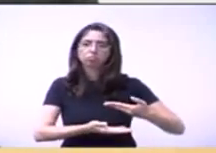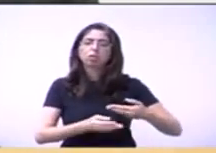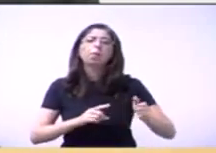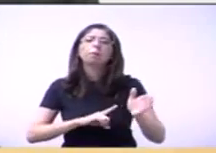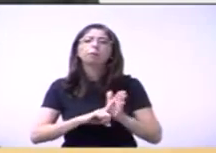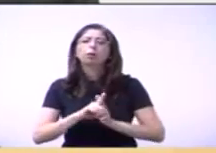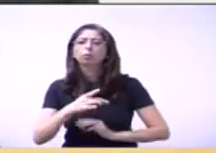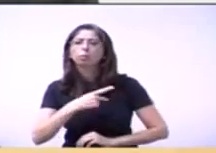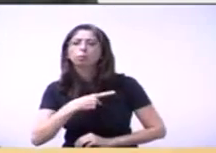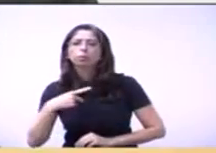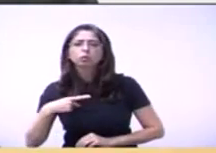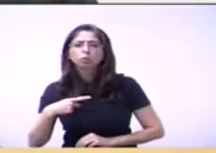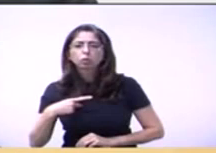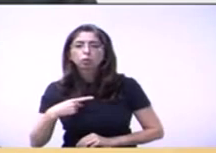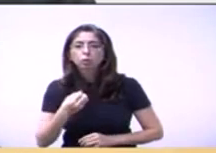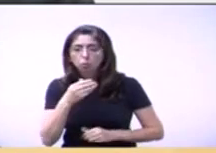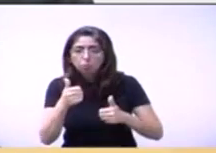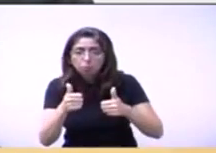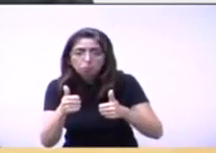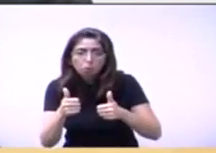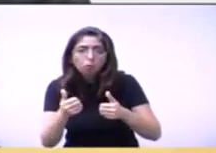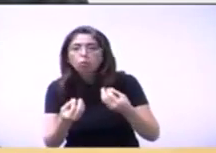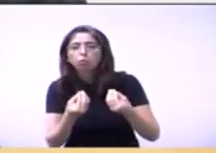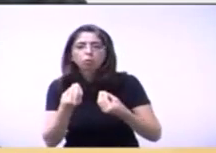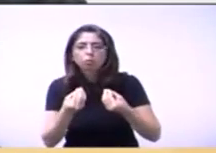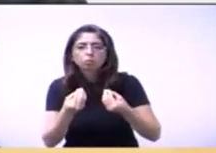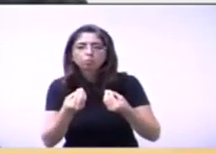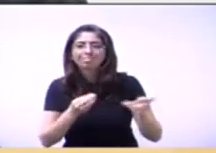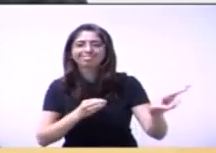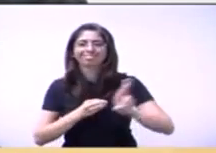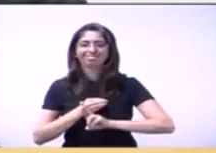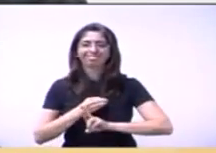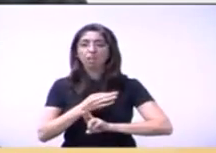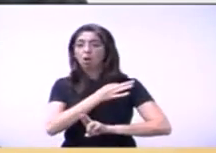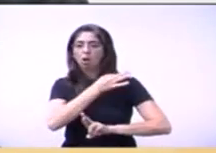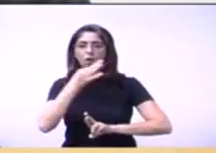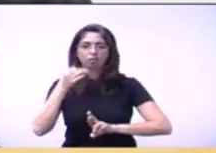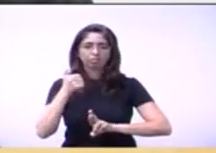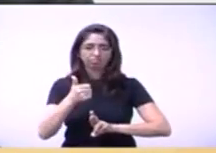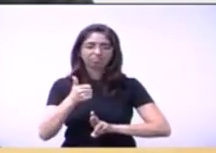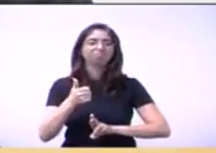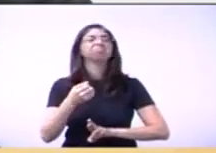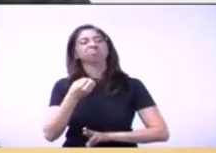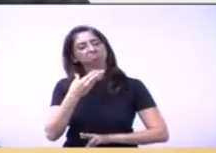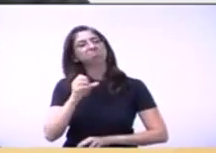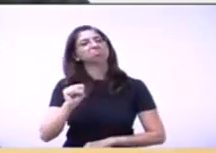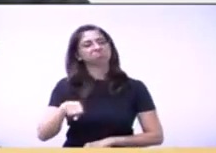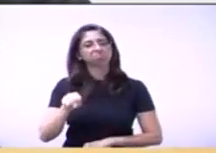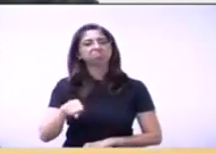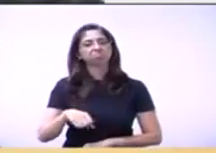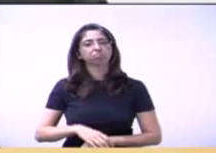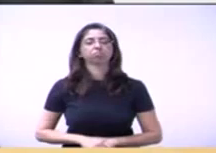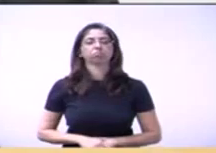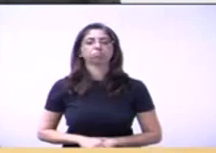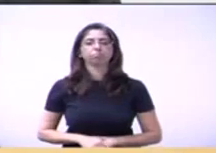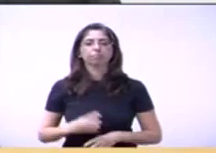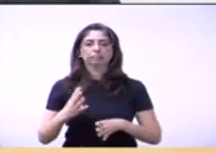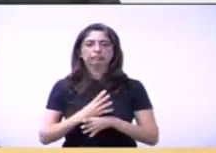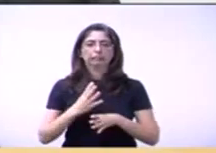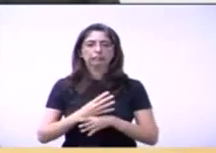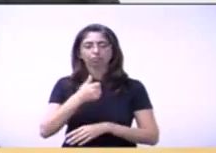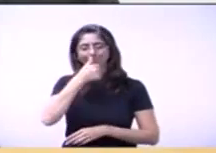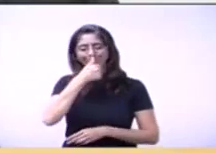hospital, ele era uma alegria para todo mundo, né? Então, foi uma pessoa que foi até o fim da vida combatendo